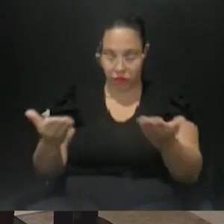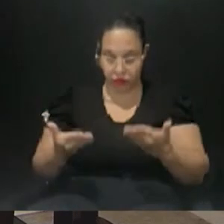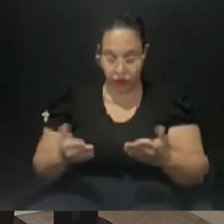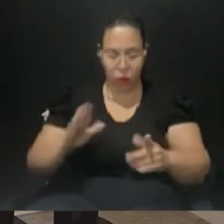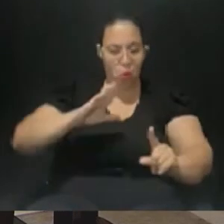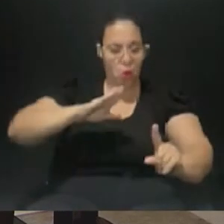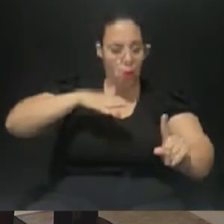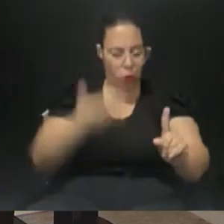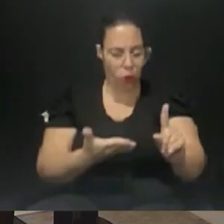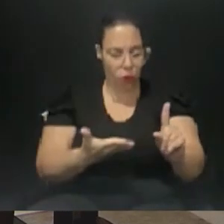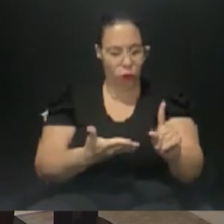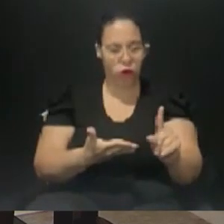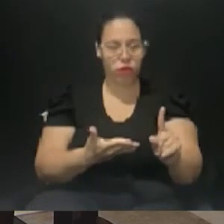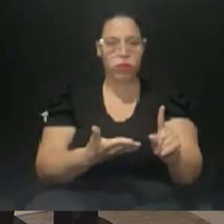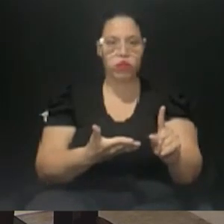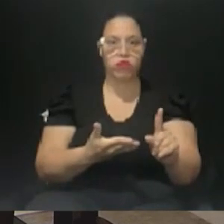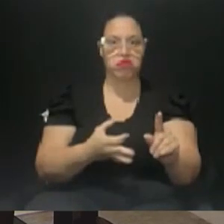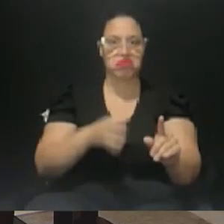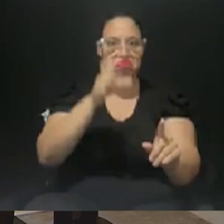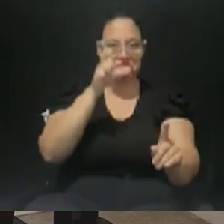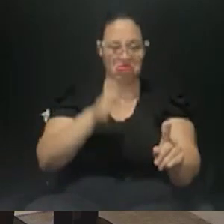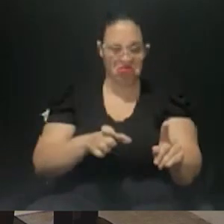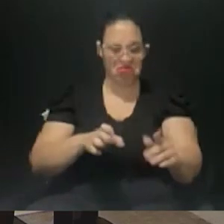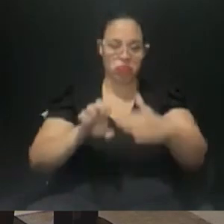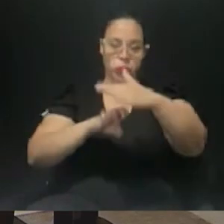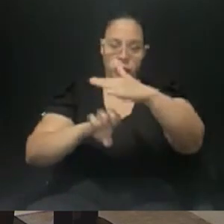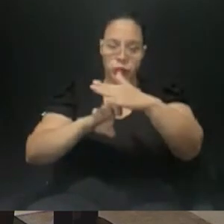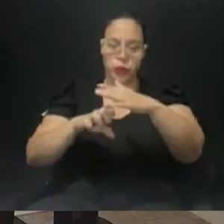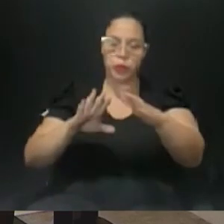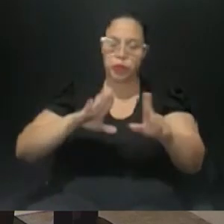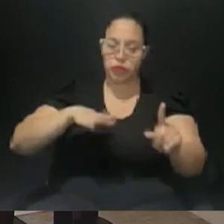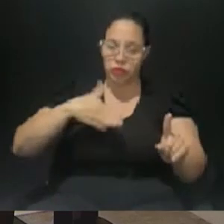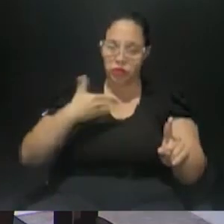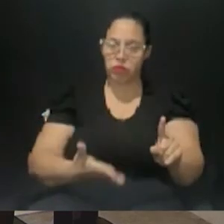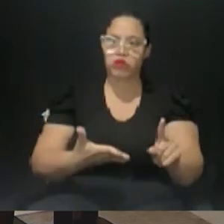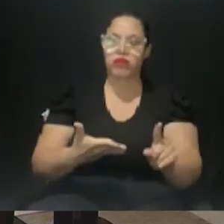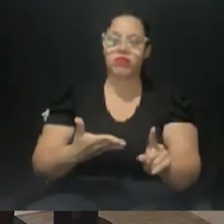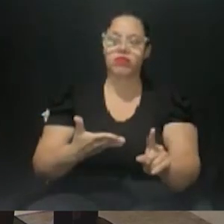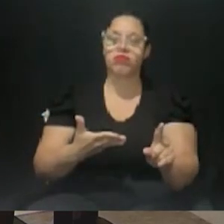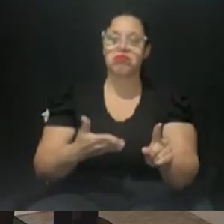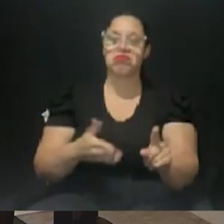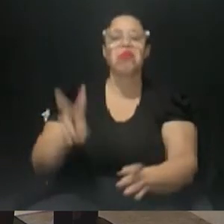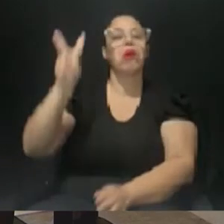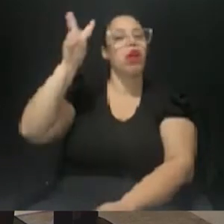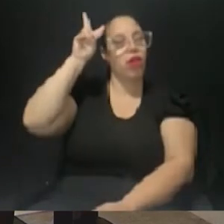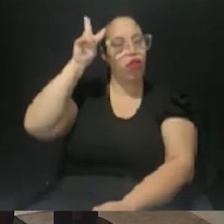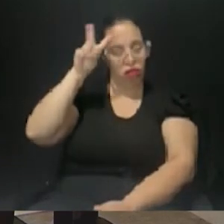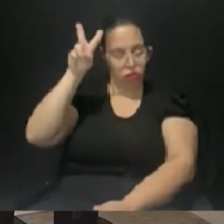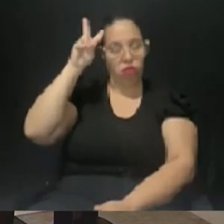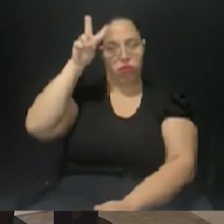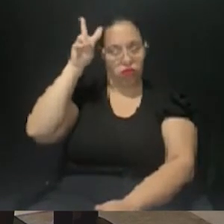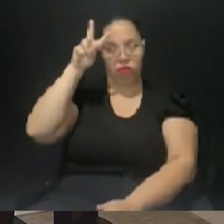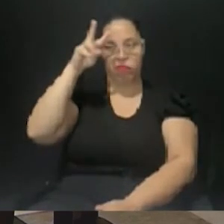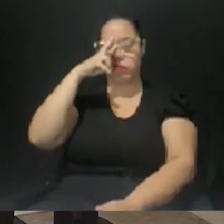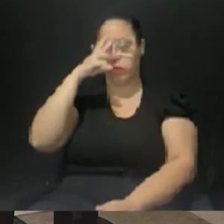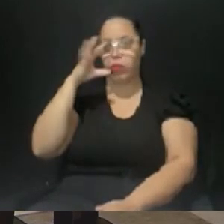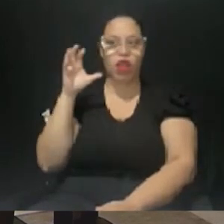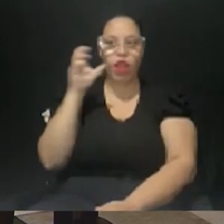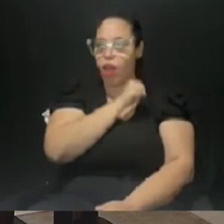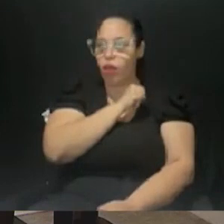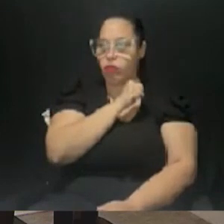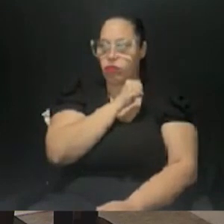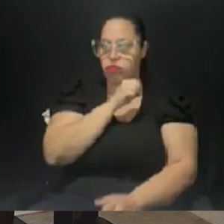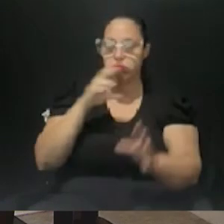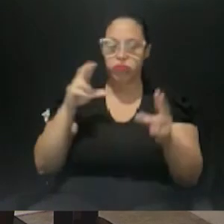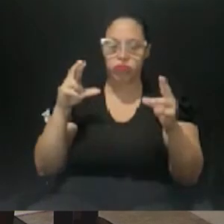como reconhecimento da Câmara pela sua história, que eu vou rapidamente fazer um resumo. Se a gente fosse falar